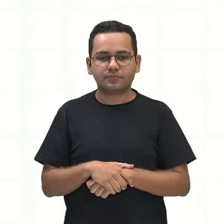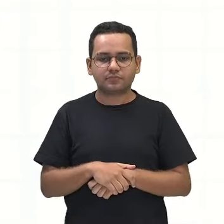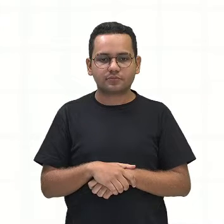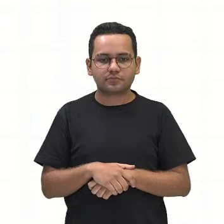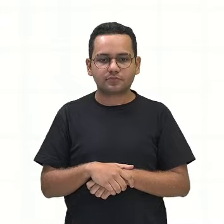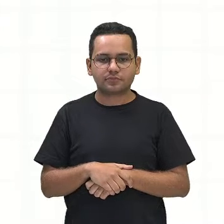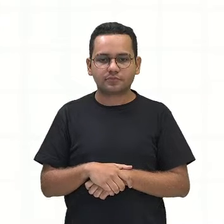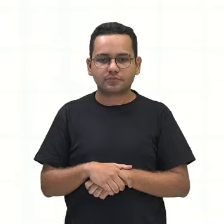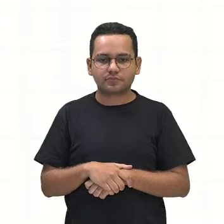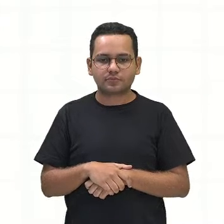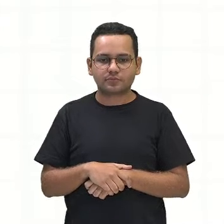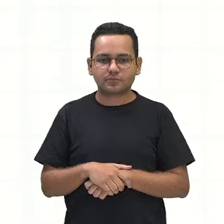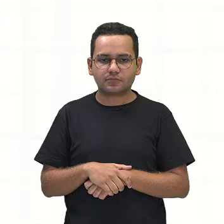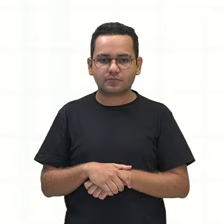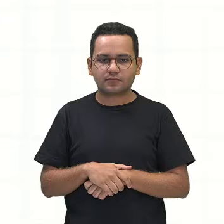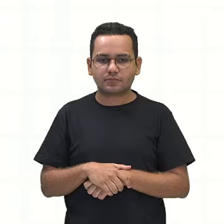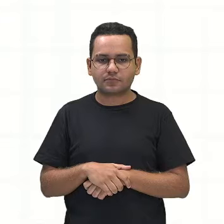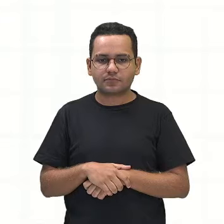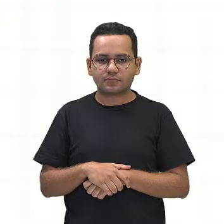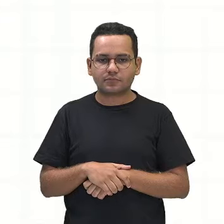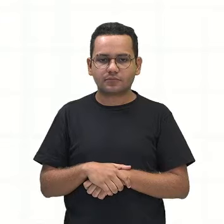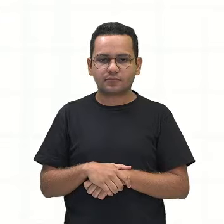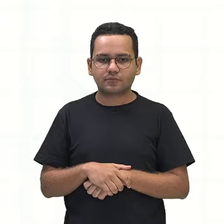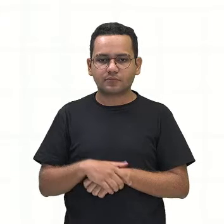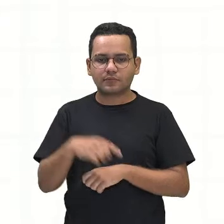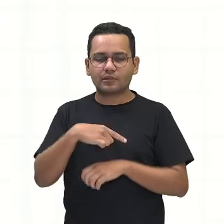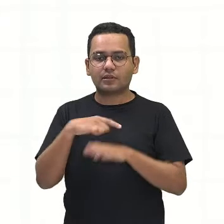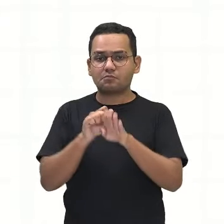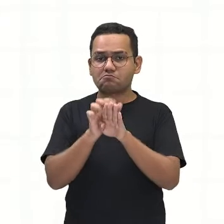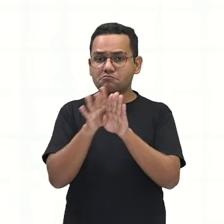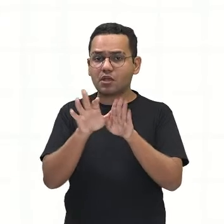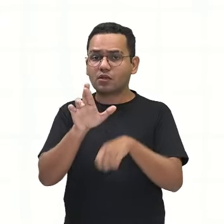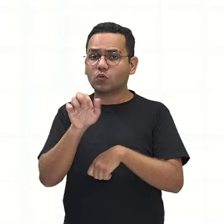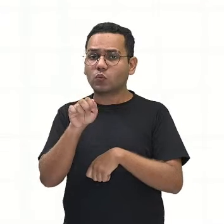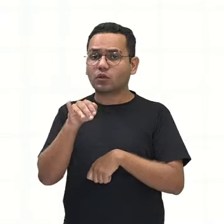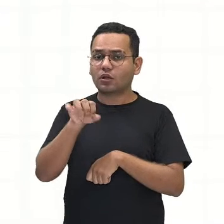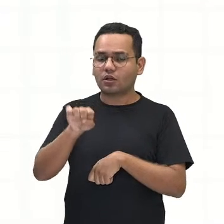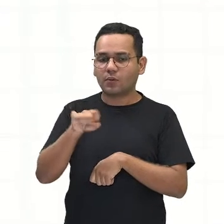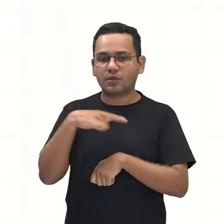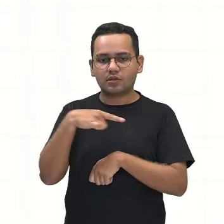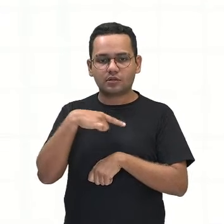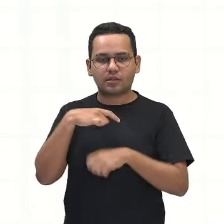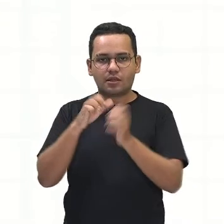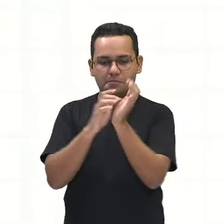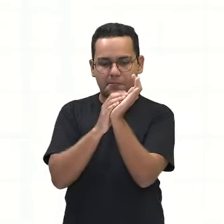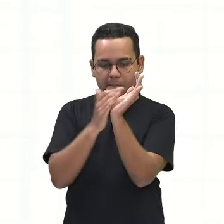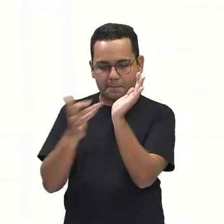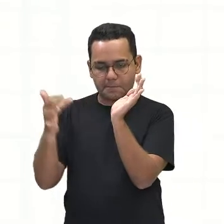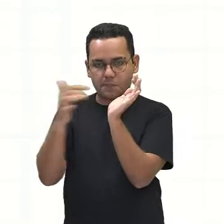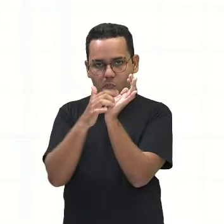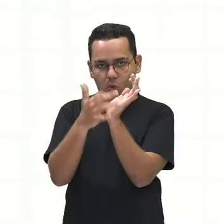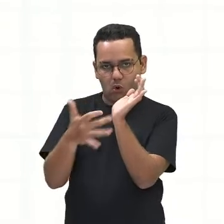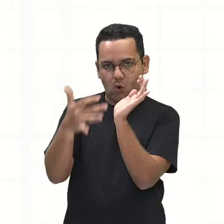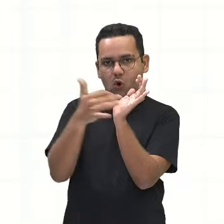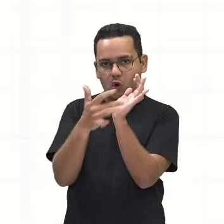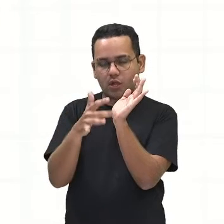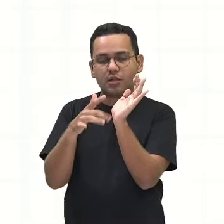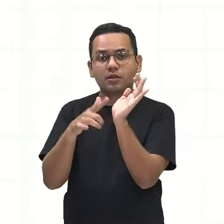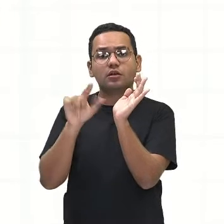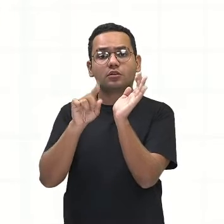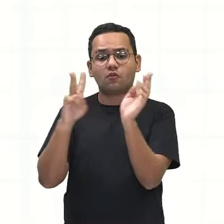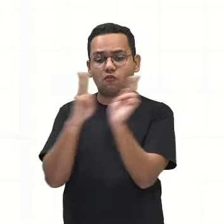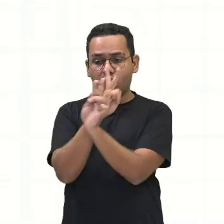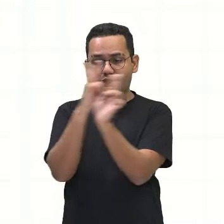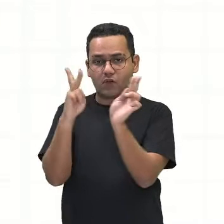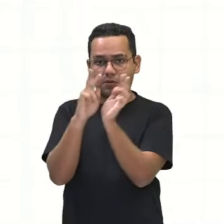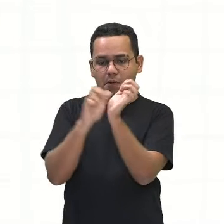da planta do pinheiro do Paraná, ele vai possuir ali os grãos de pólen e esse vento vai transportar